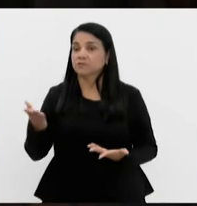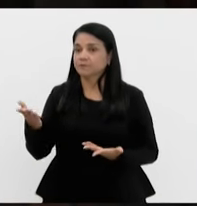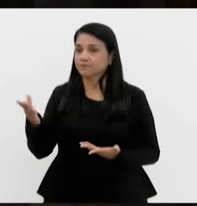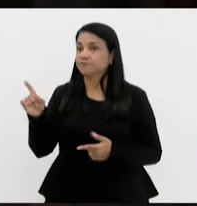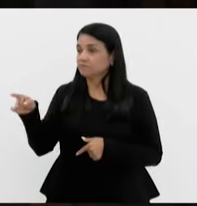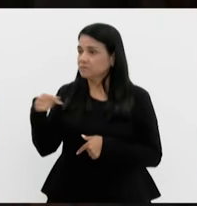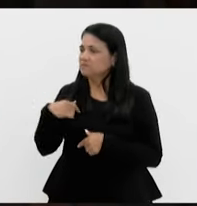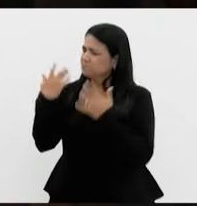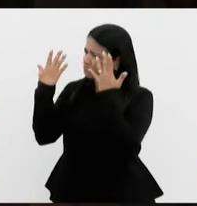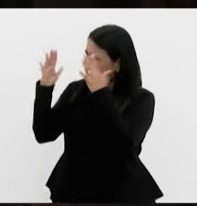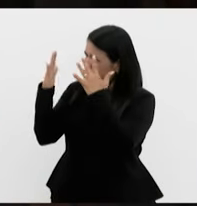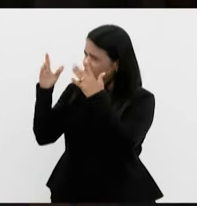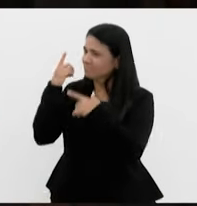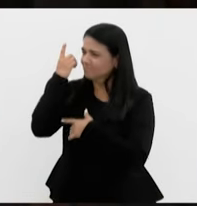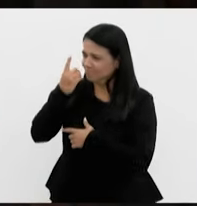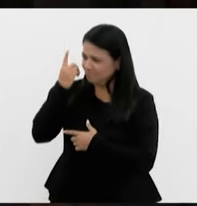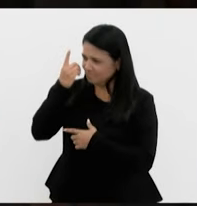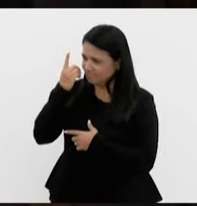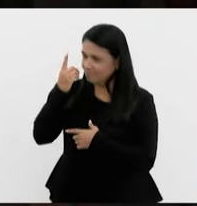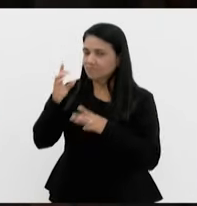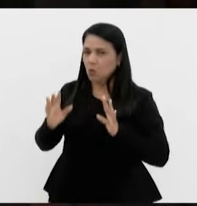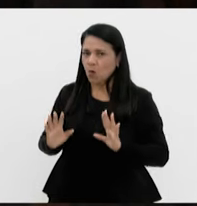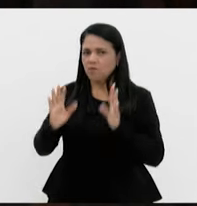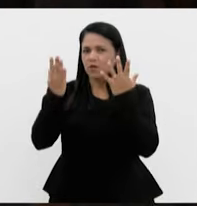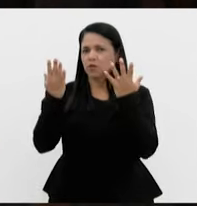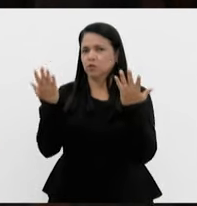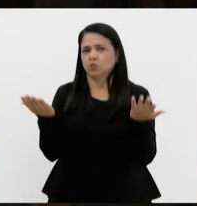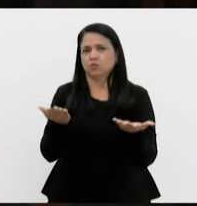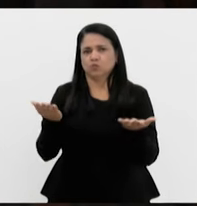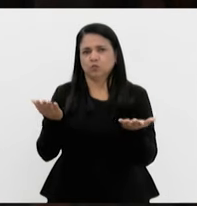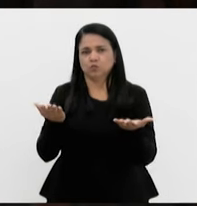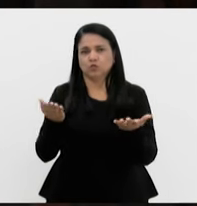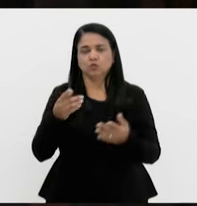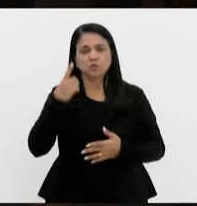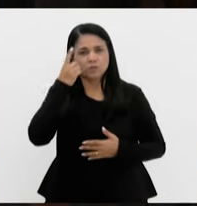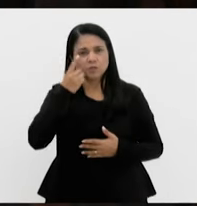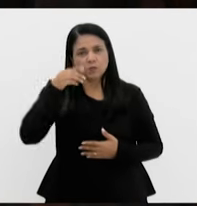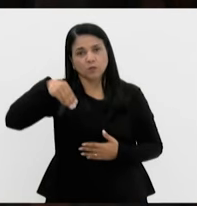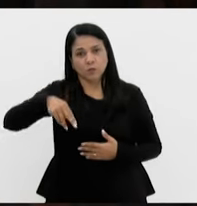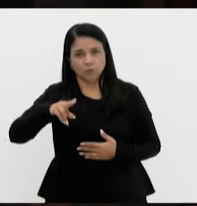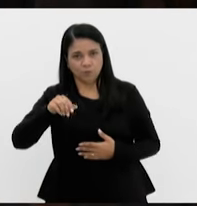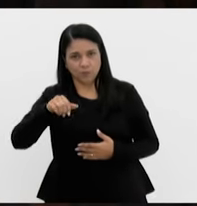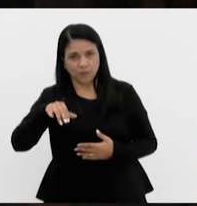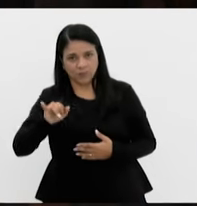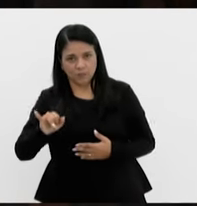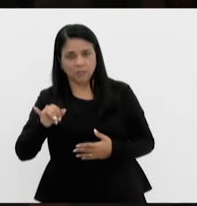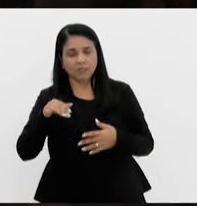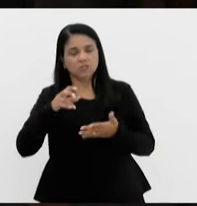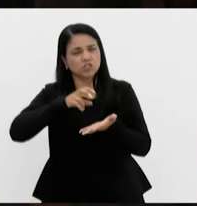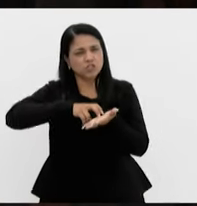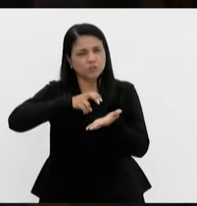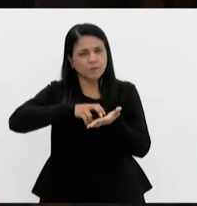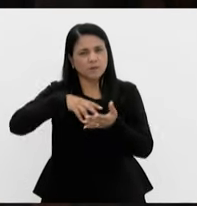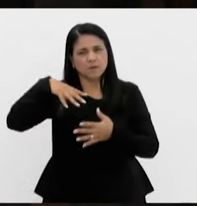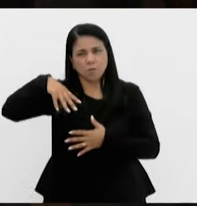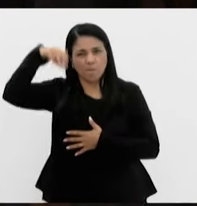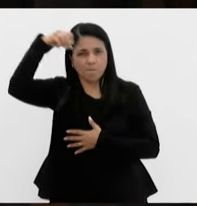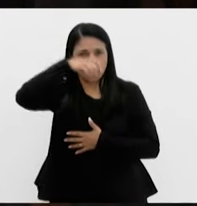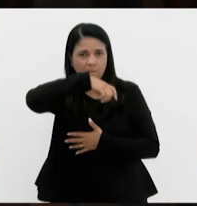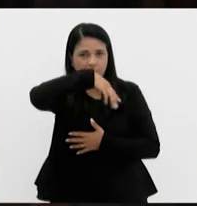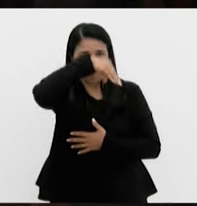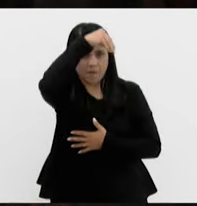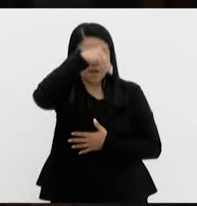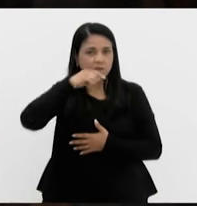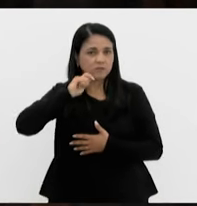Deputado Parabéns por esse evento maravilhoso com o nosso Nobre deputado munin Neto tá que foi hoje de manhã lá no palácio né